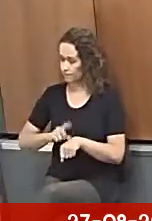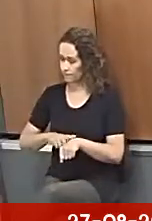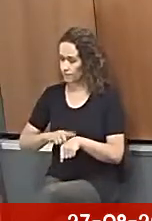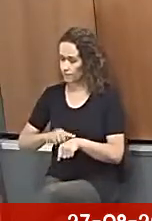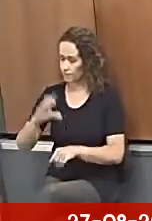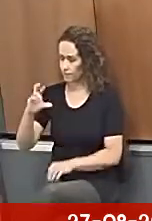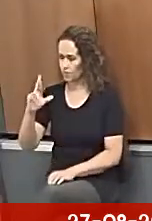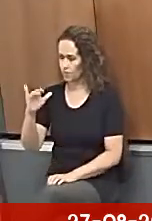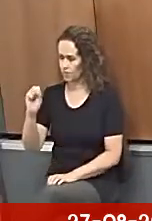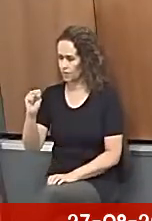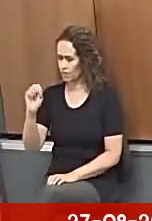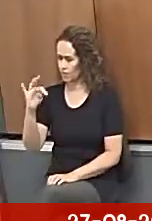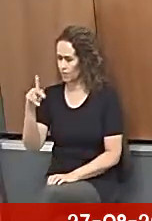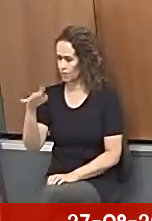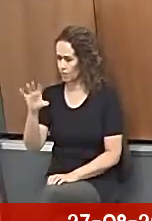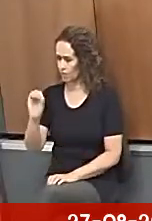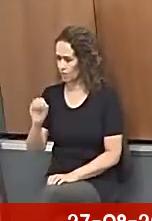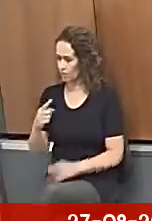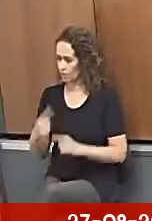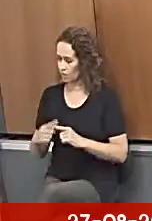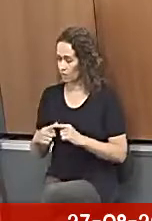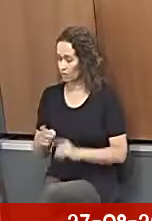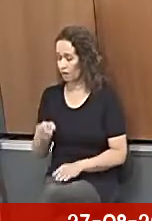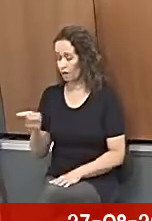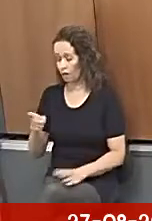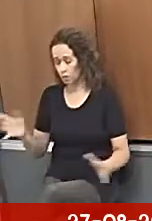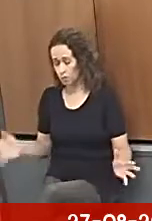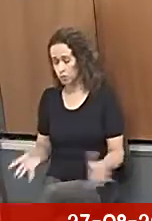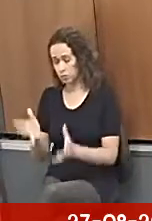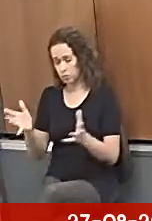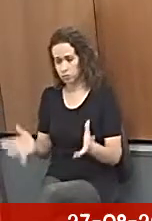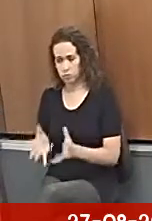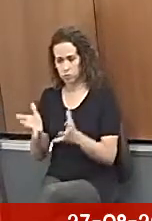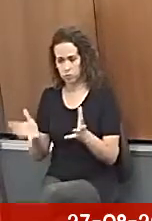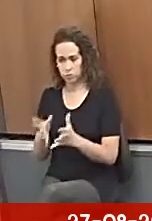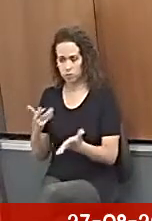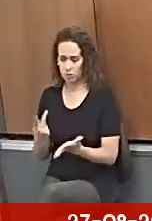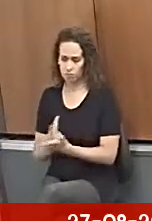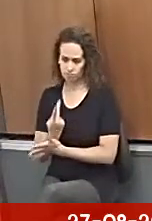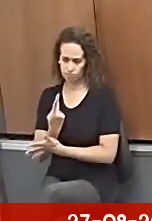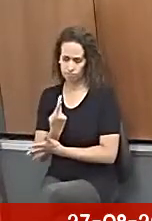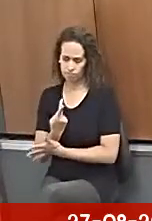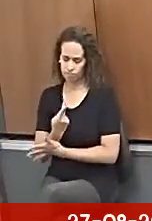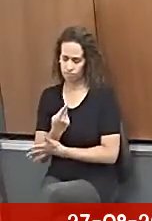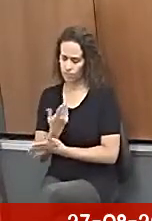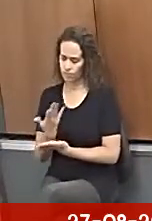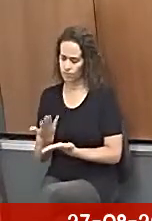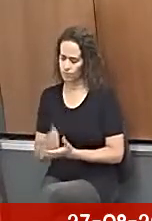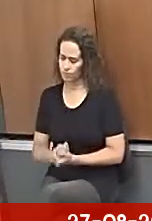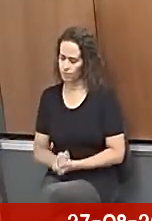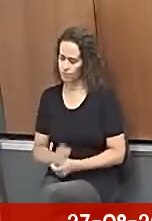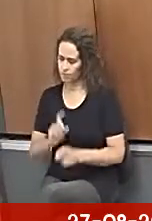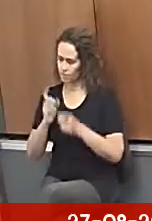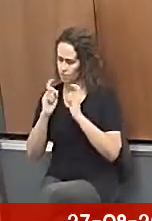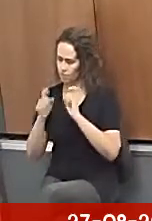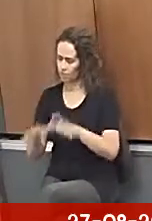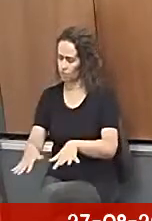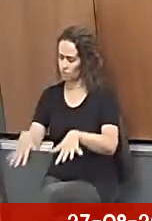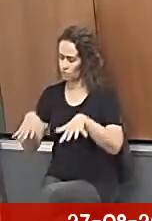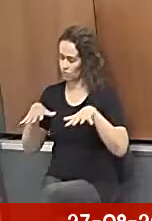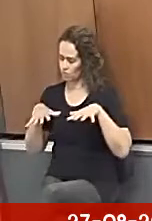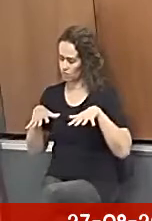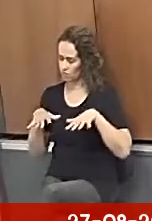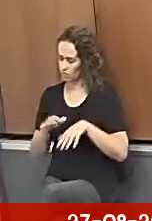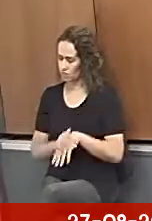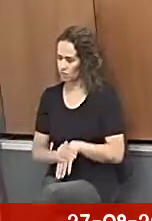se todos estiverem de acordo que foi o grande motivador do último acontecimento dessa audiência então ele mesmo porque o leandro johnson